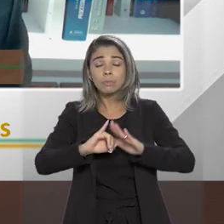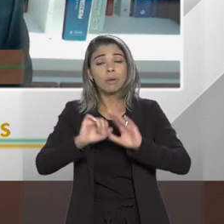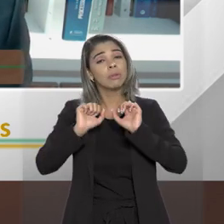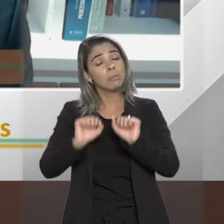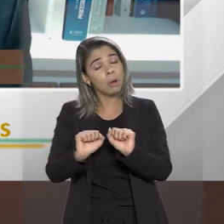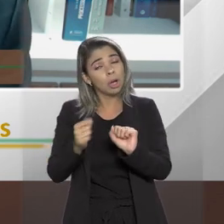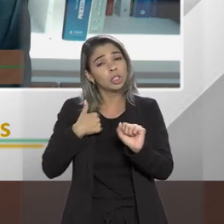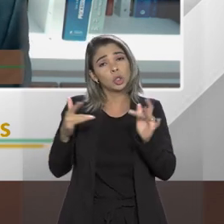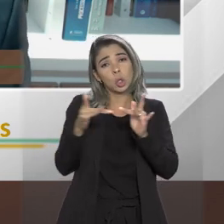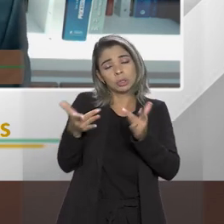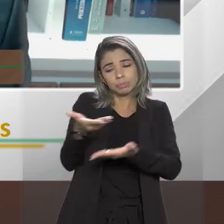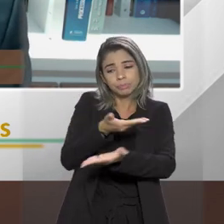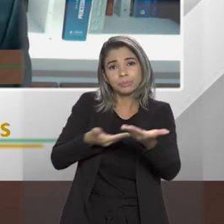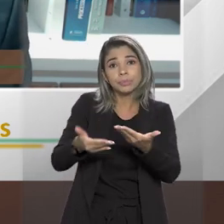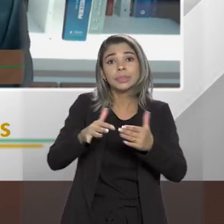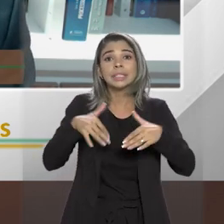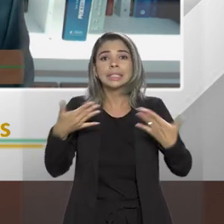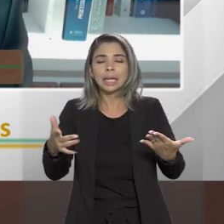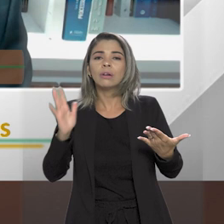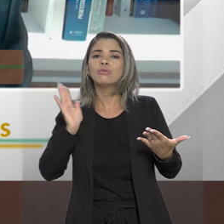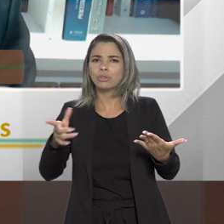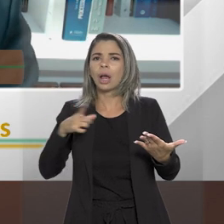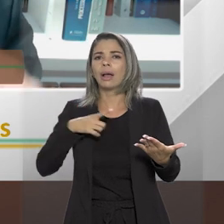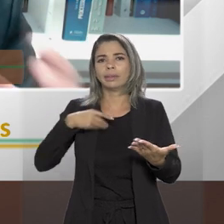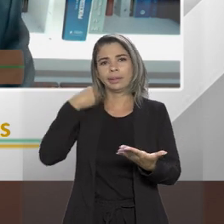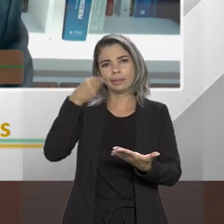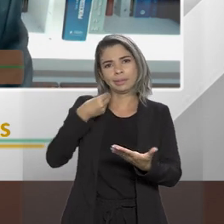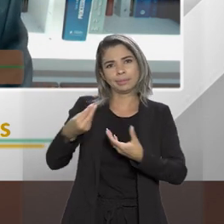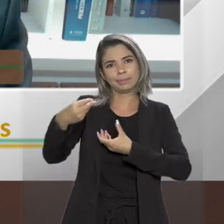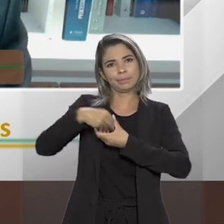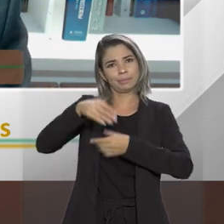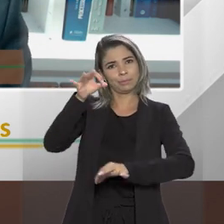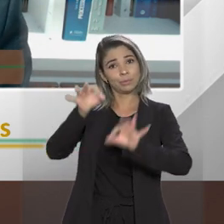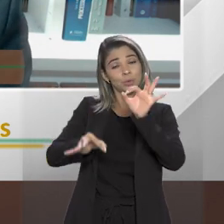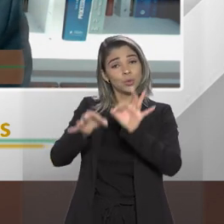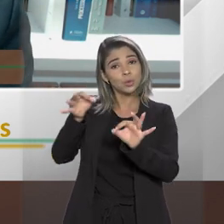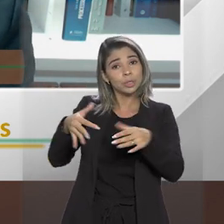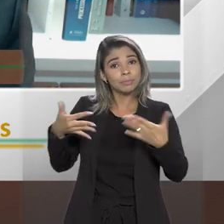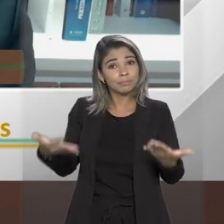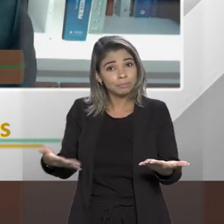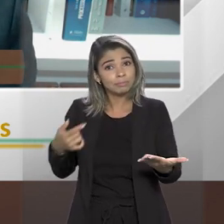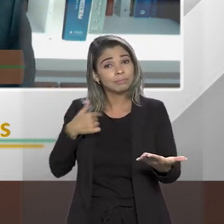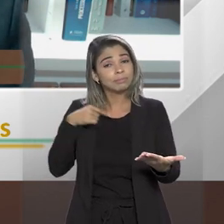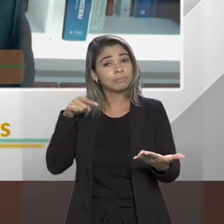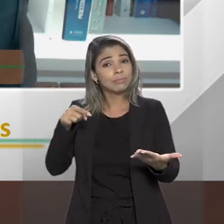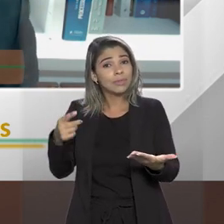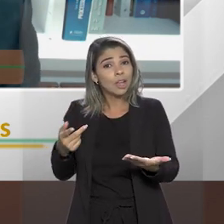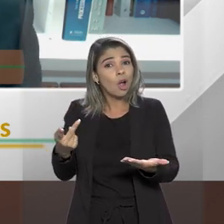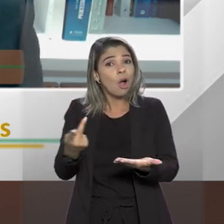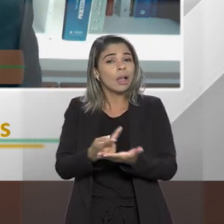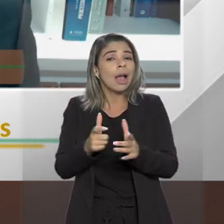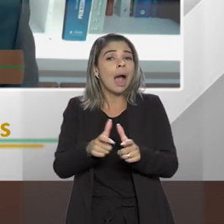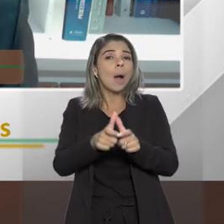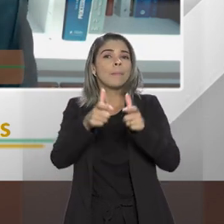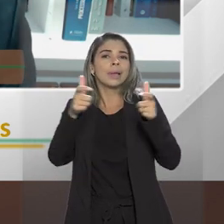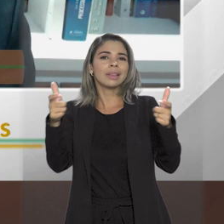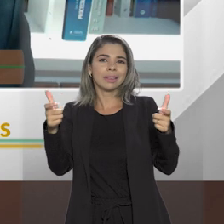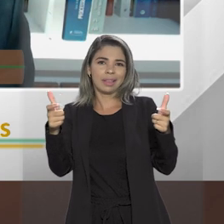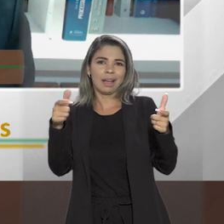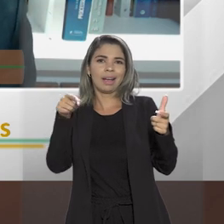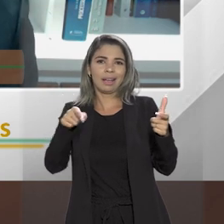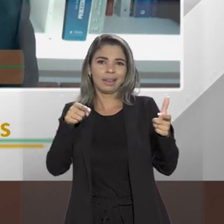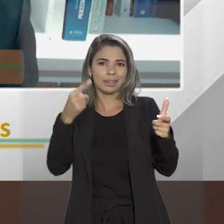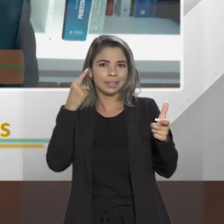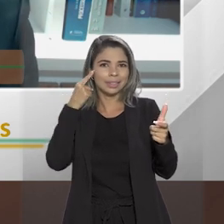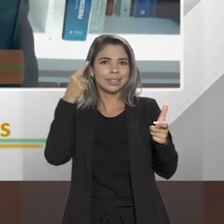como eu havia dizendo, a gente já tem essas experiências e esse movimento, então, acaba sendo ampliado, maximizado nessa ideia